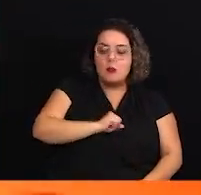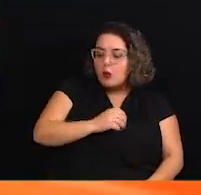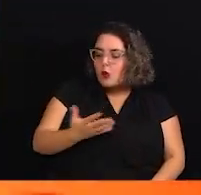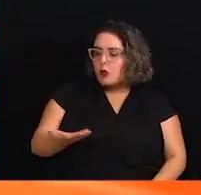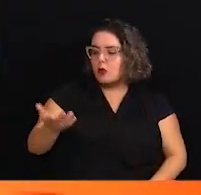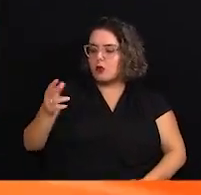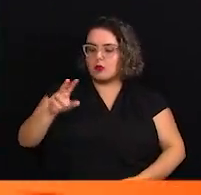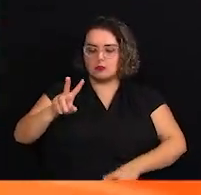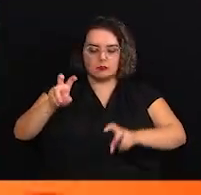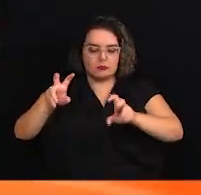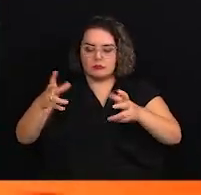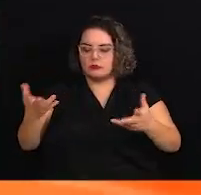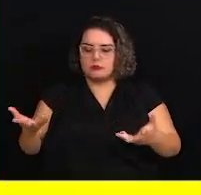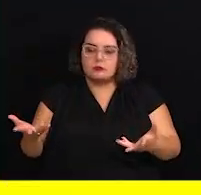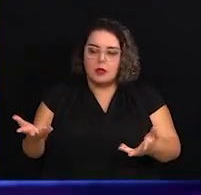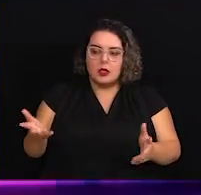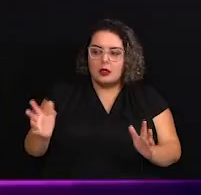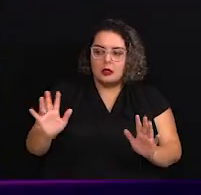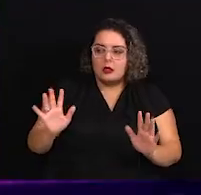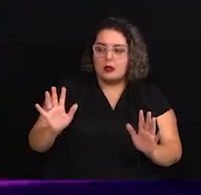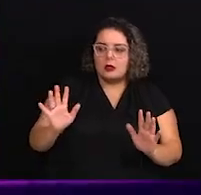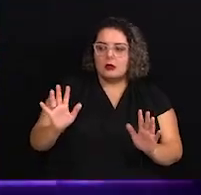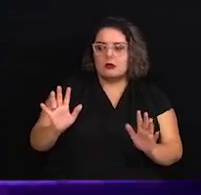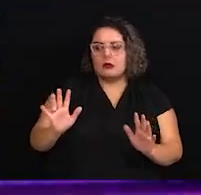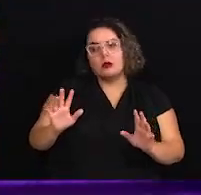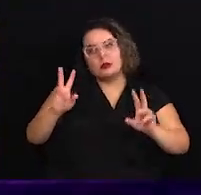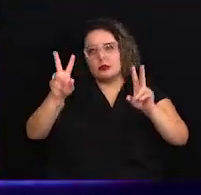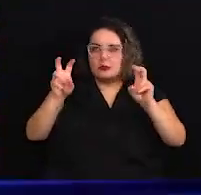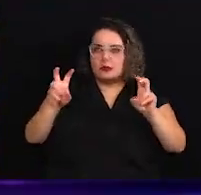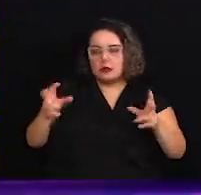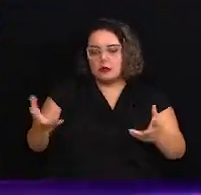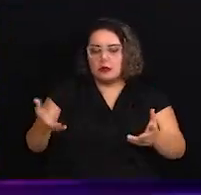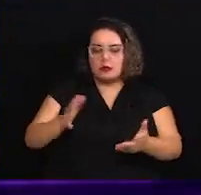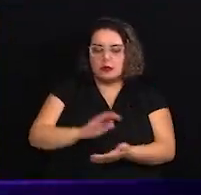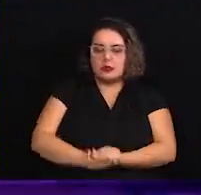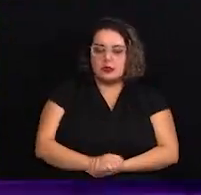amor ou sobre... Aí não é bem gênero, é tema, né? Mas...